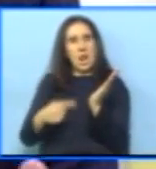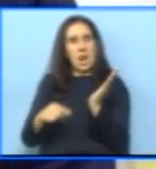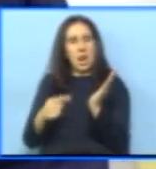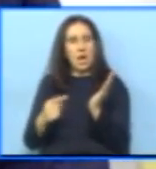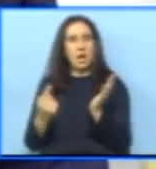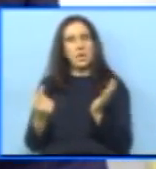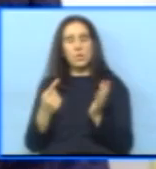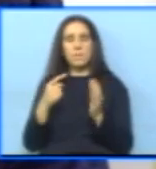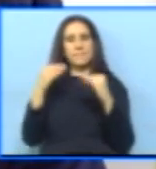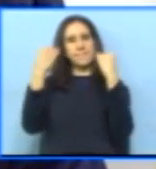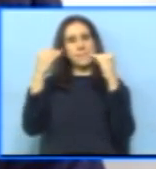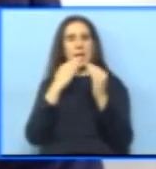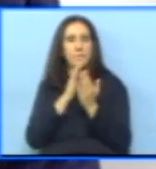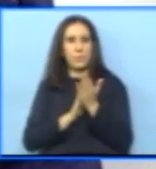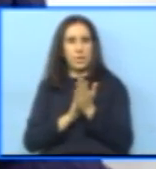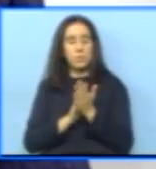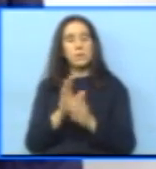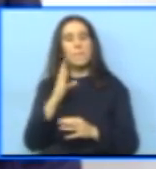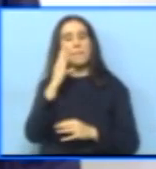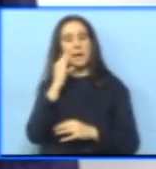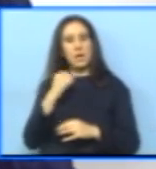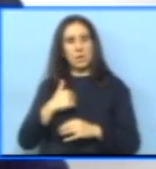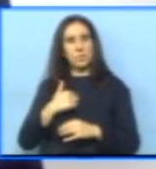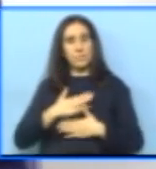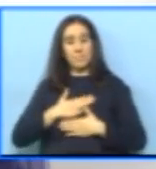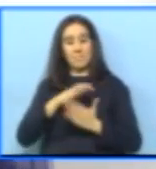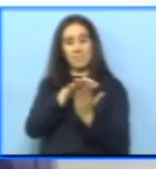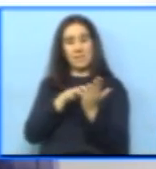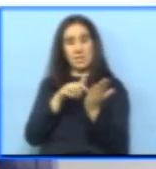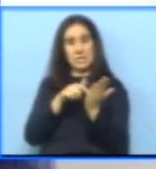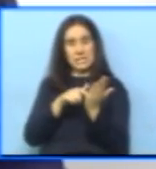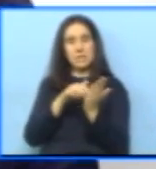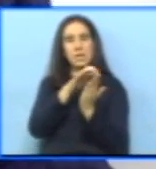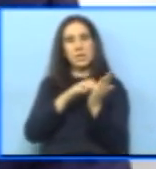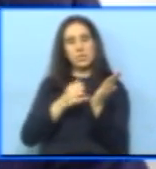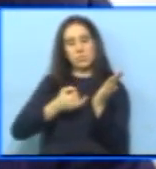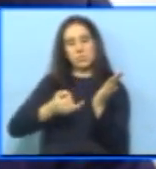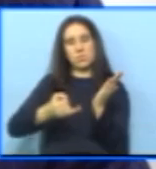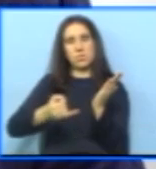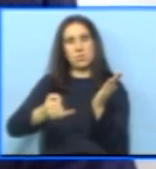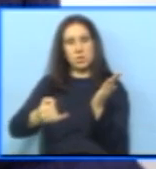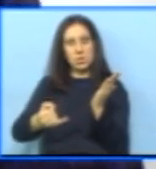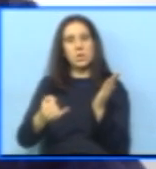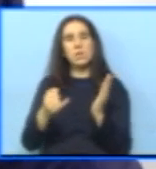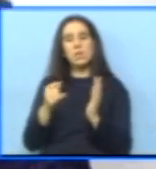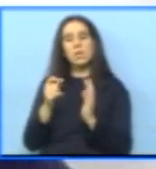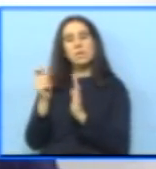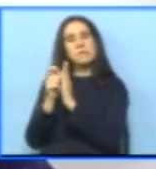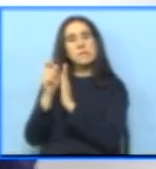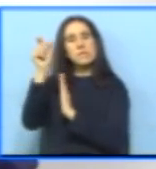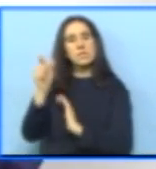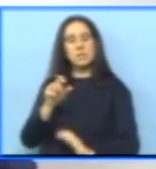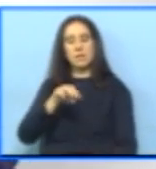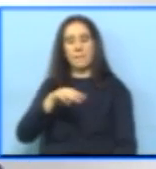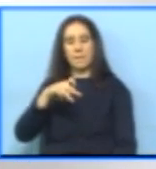para dar isso. E, portanto, acho que estes textos, aliás, este e subsequentes, nestes capítulos de Mateus, ajudam-nos muito a perceber